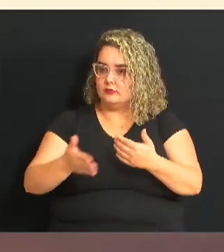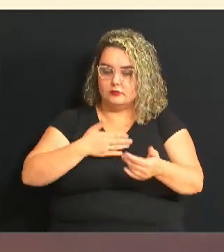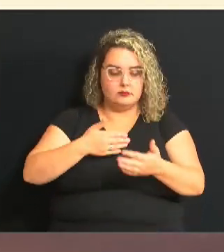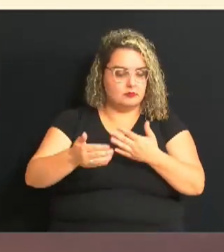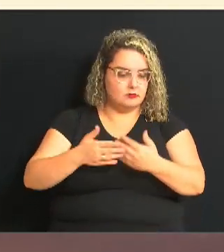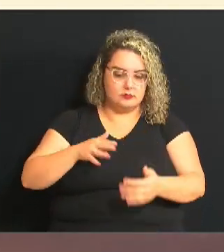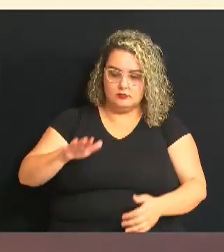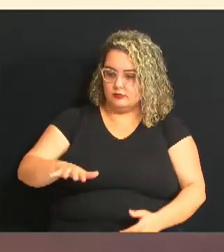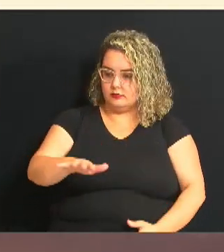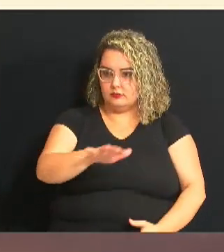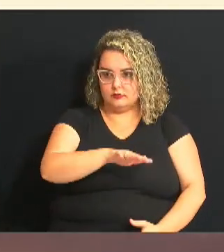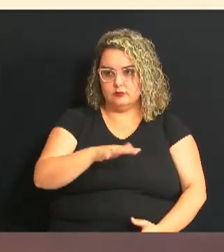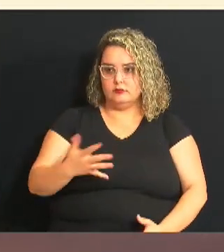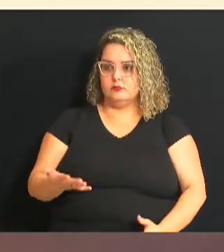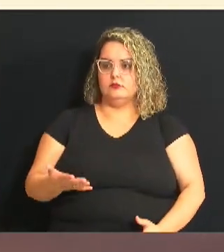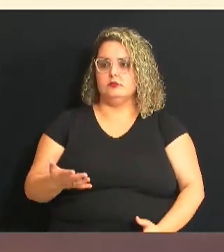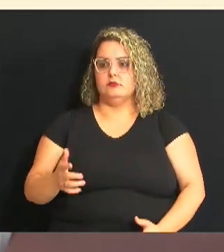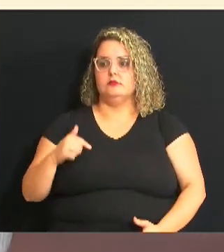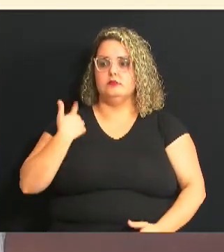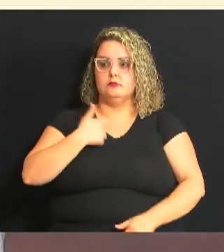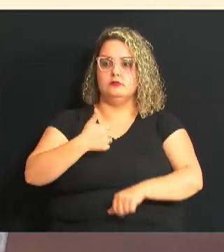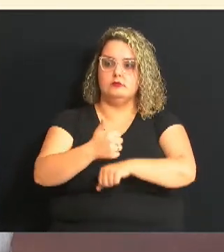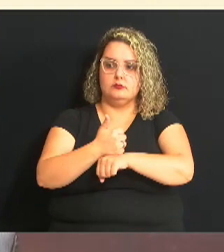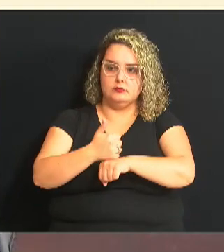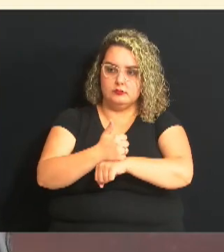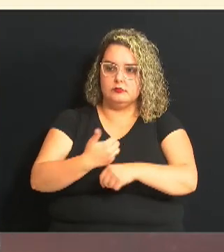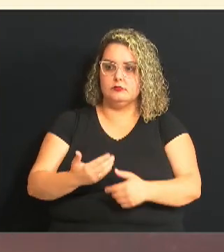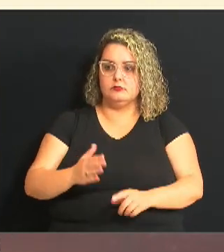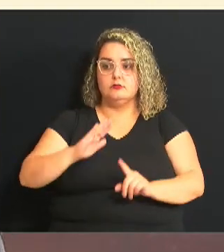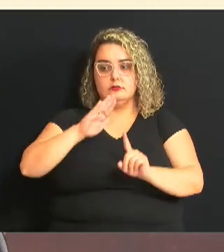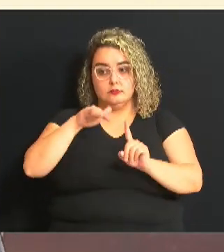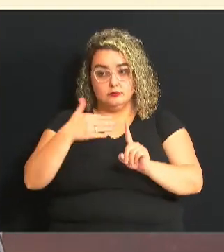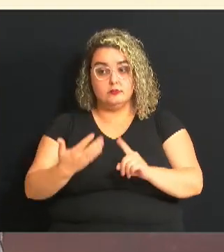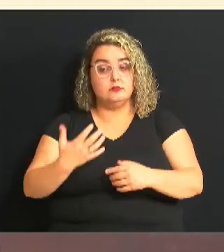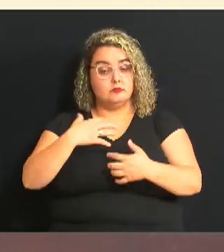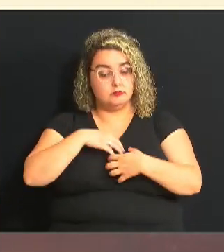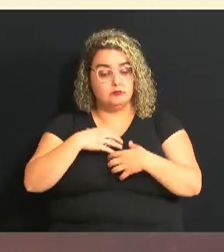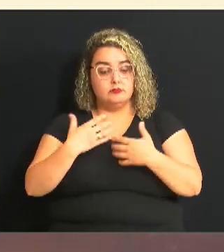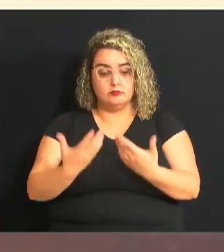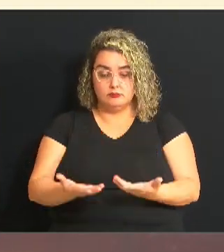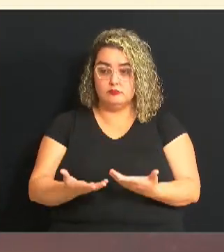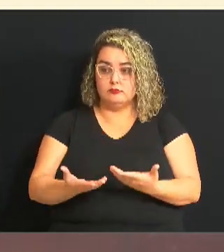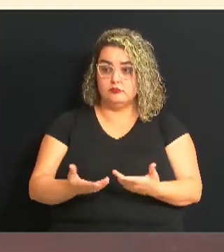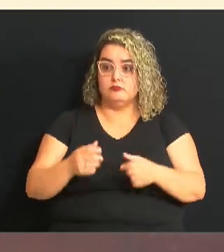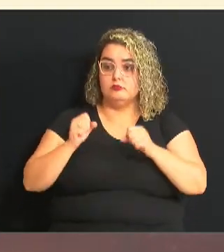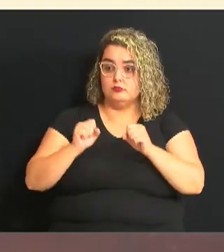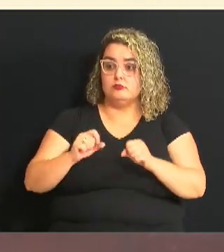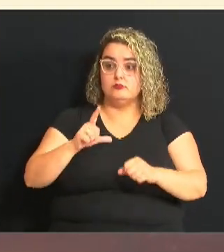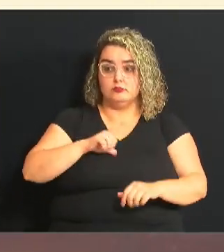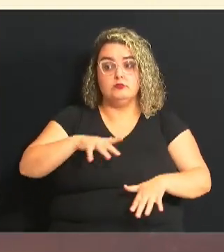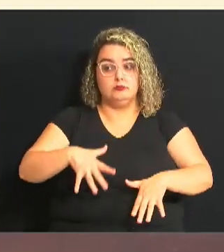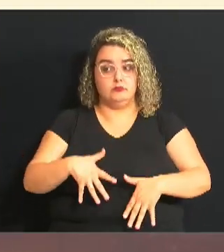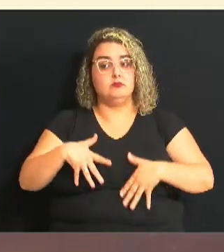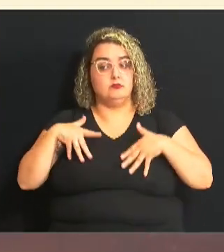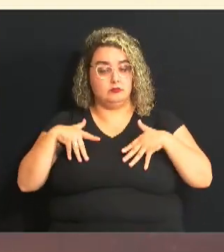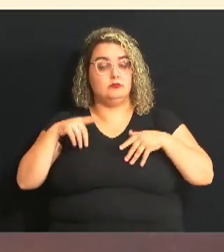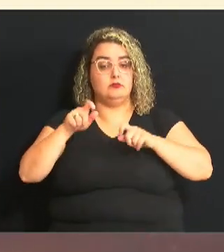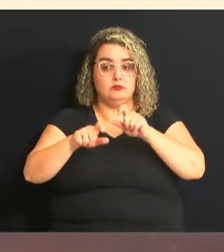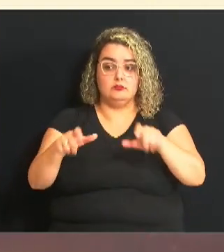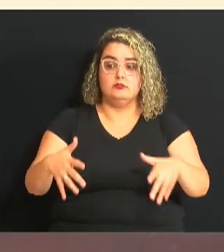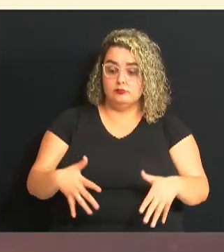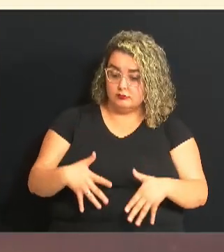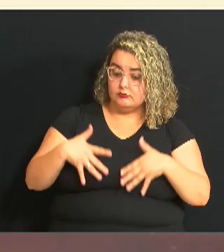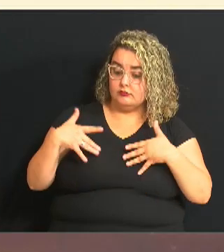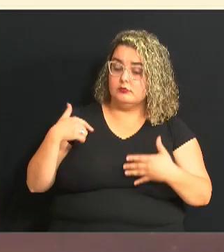que seja a nossa profissão, honrá-la de forma com que a gente possa ter orgulho e as pessoas possam se orgulhar de